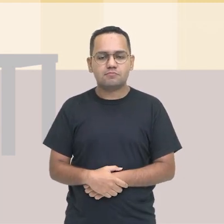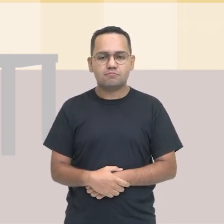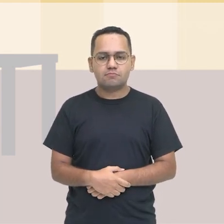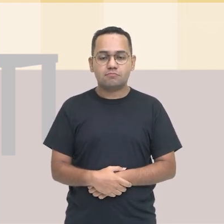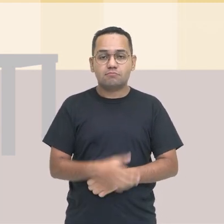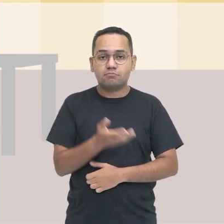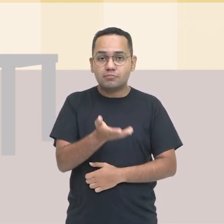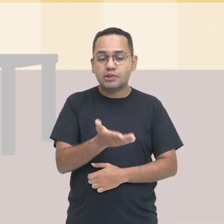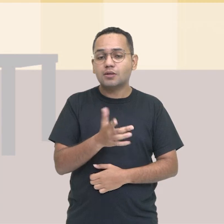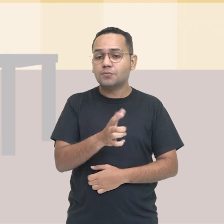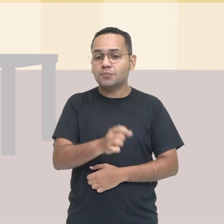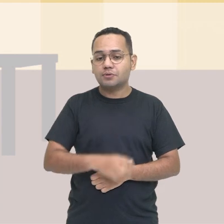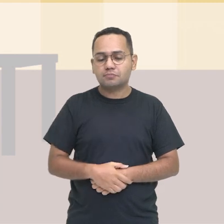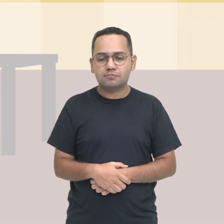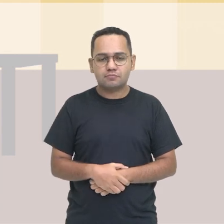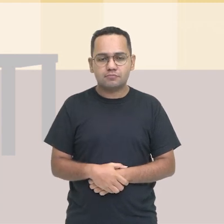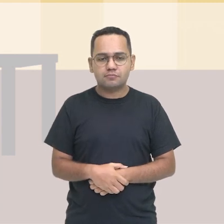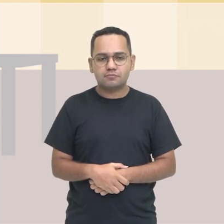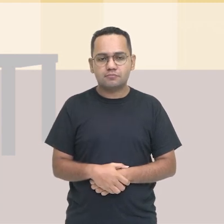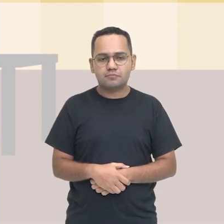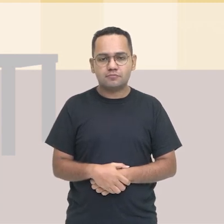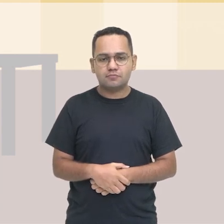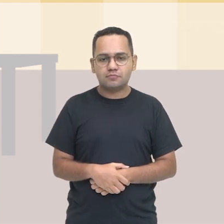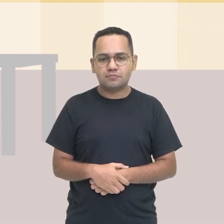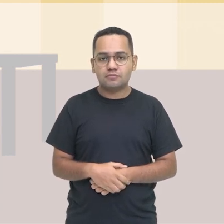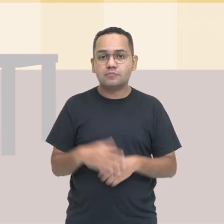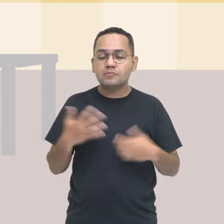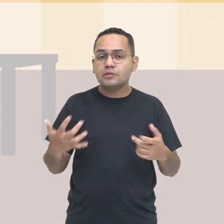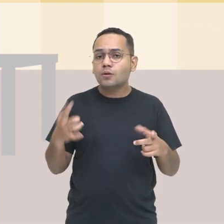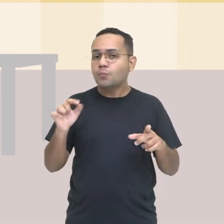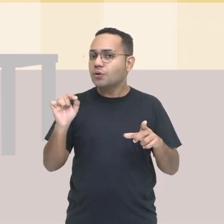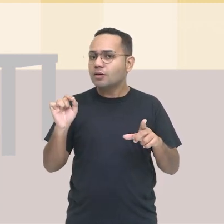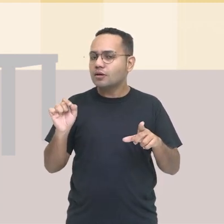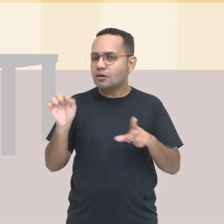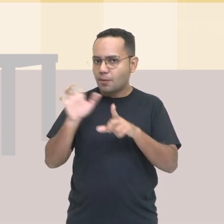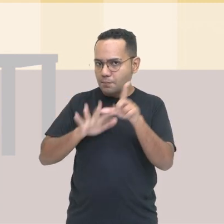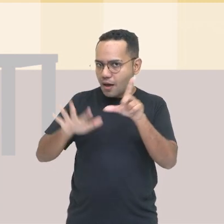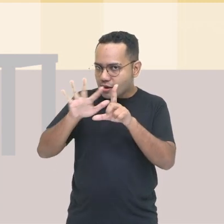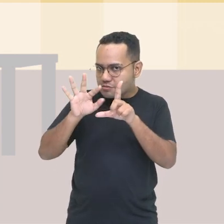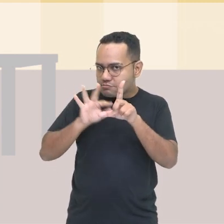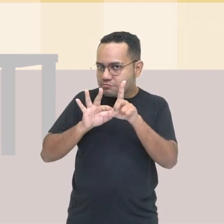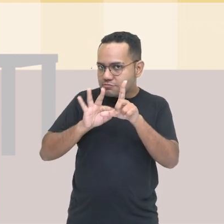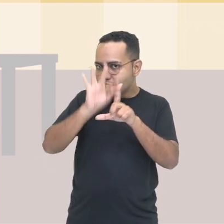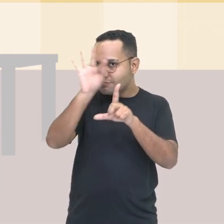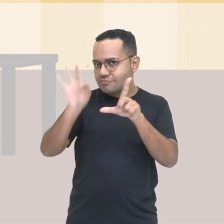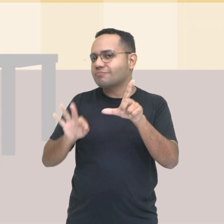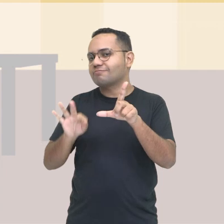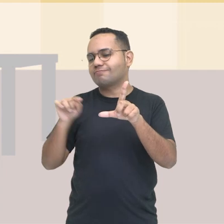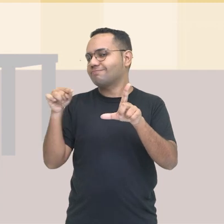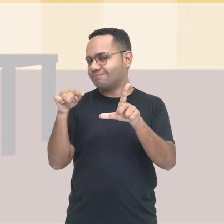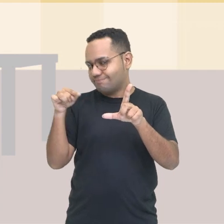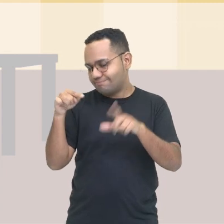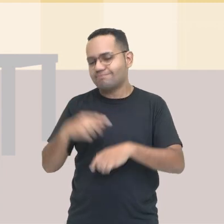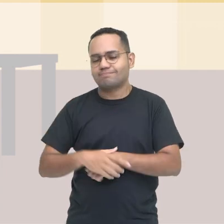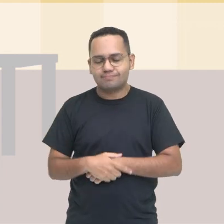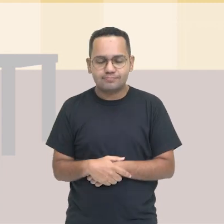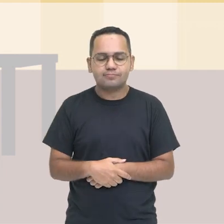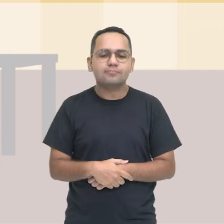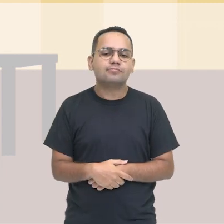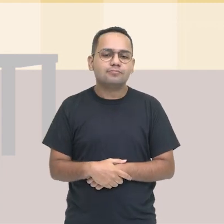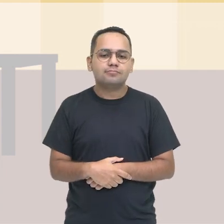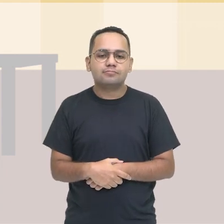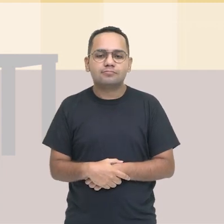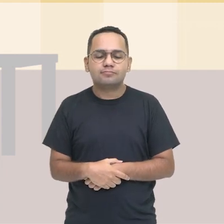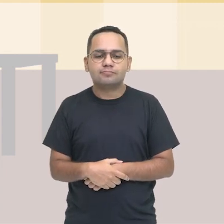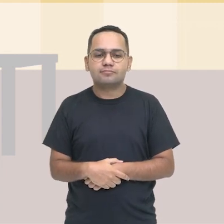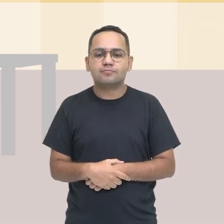ser negativo, essa função ela tem concavidade voltada para baixo. E isso garante, o fato de ela ter